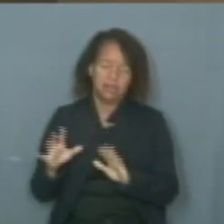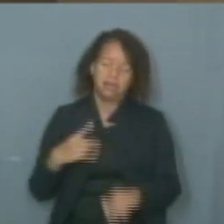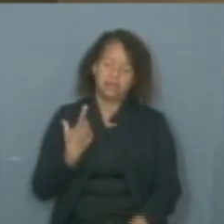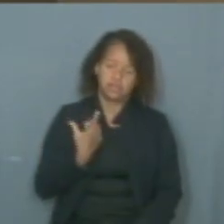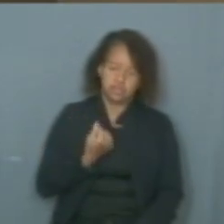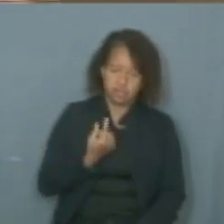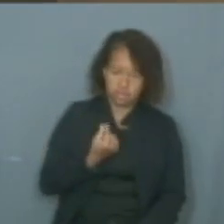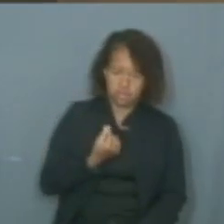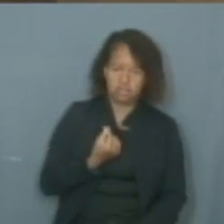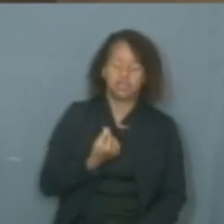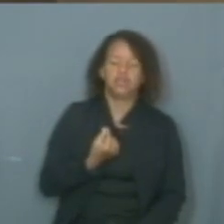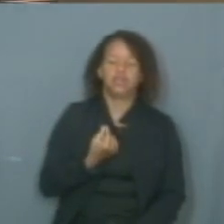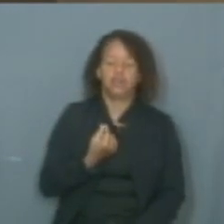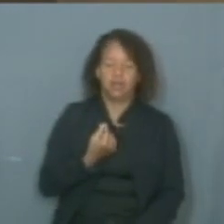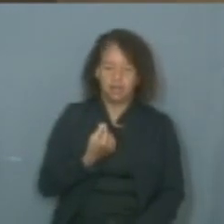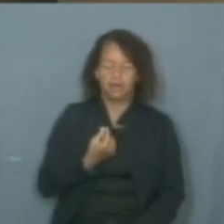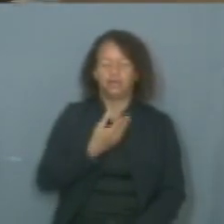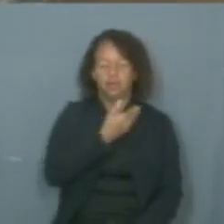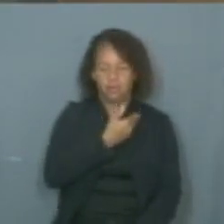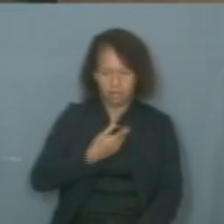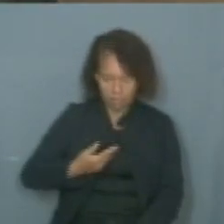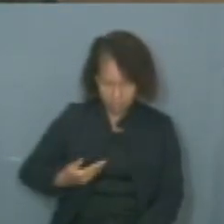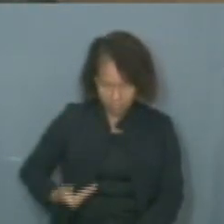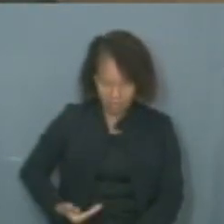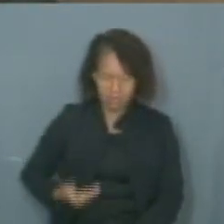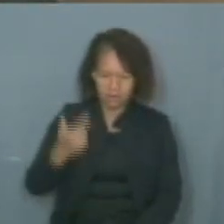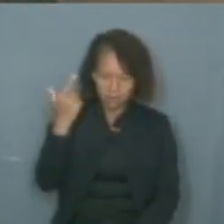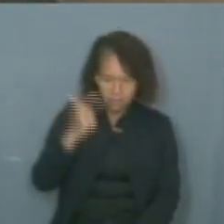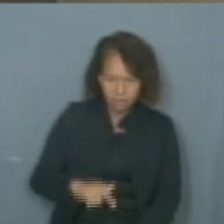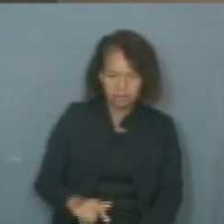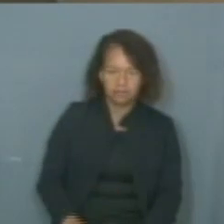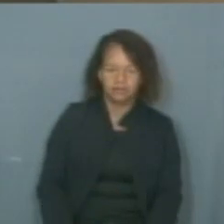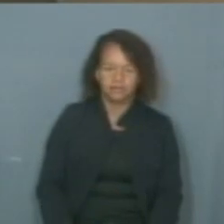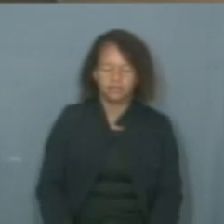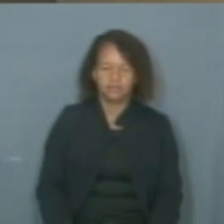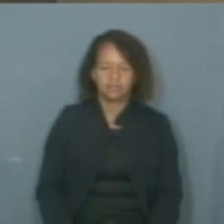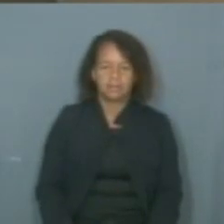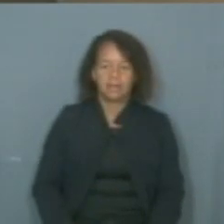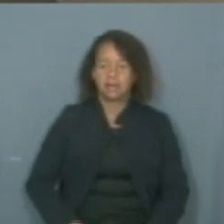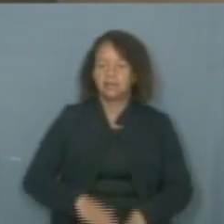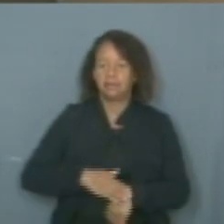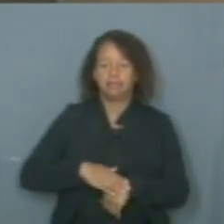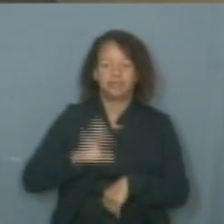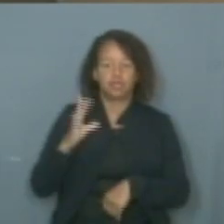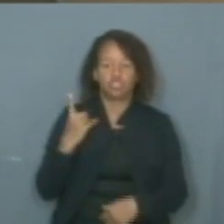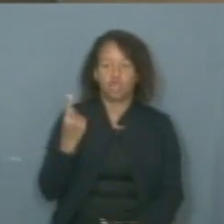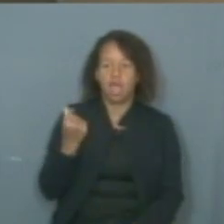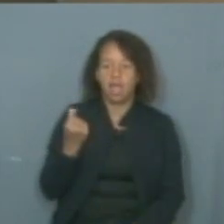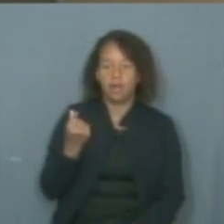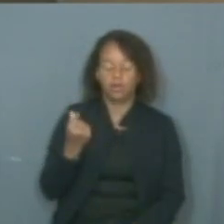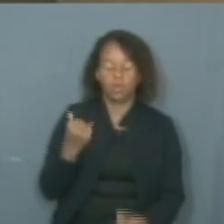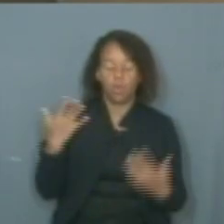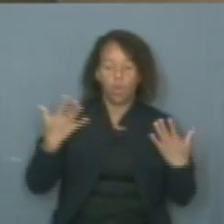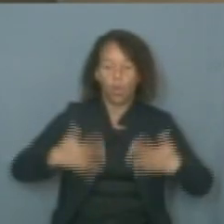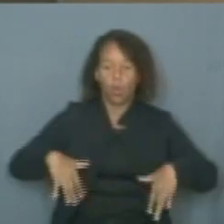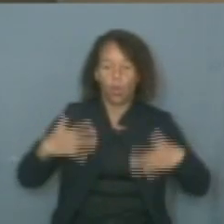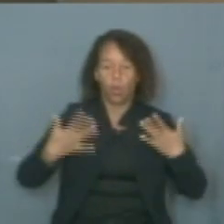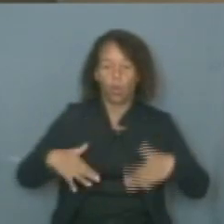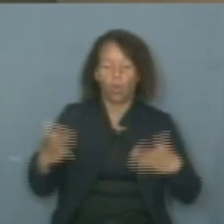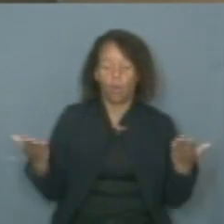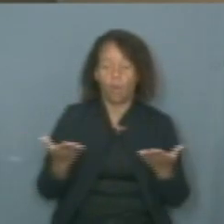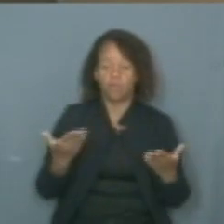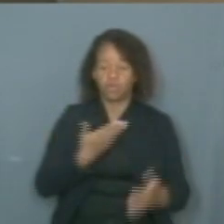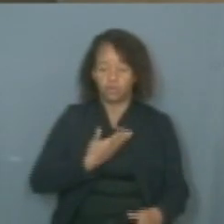vai ter que vir do próprio governo. Então, essa fortuna que o governo atual está